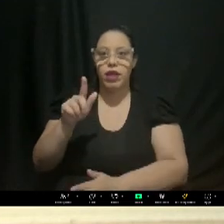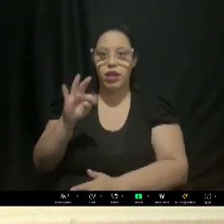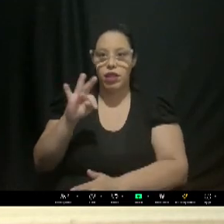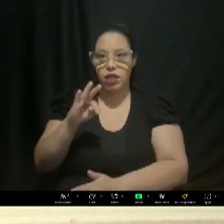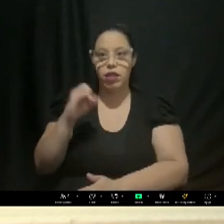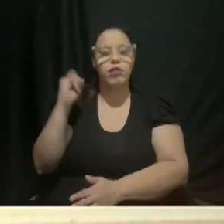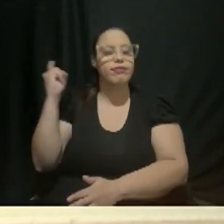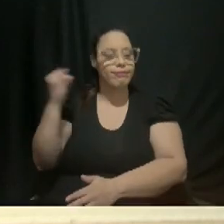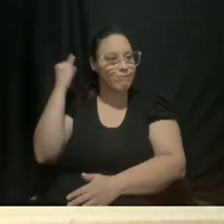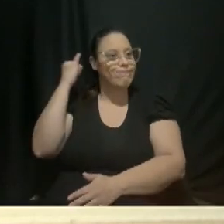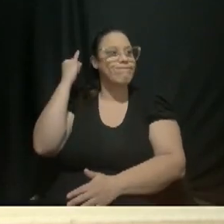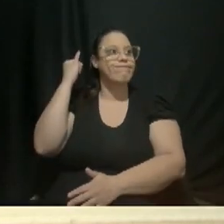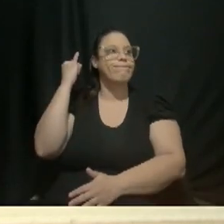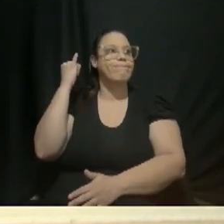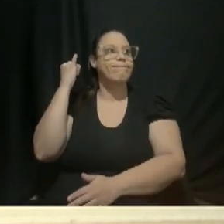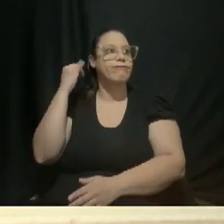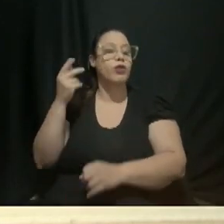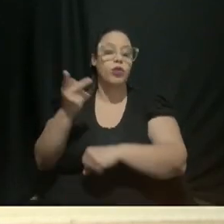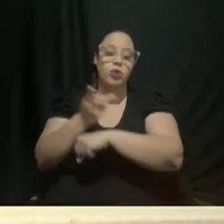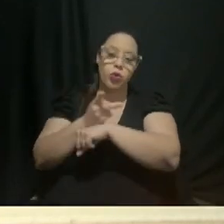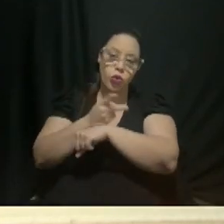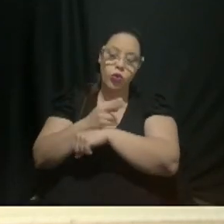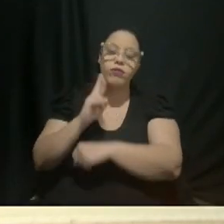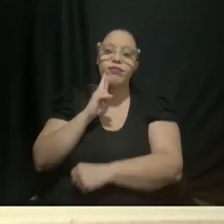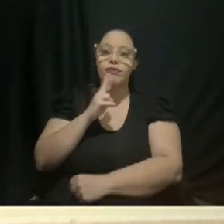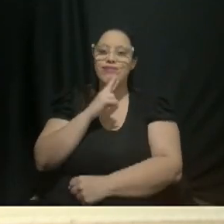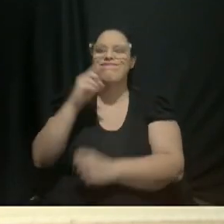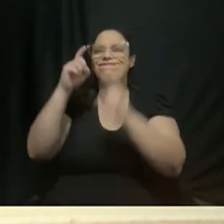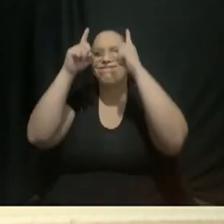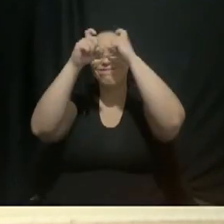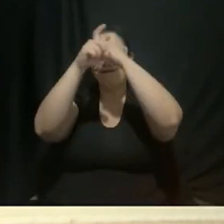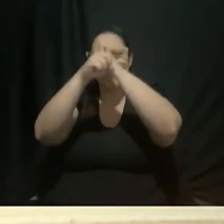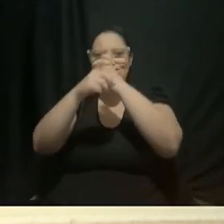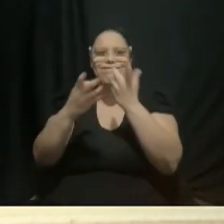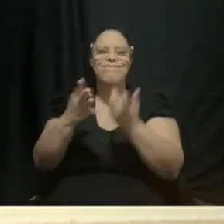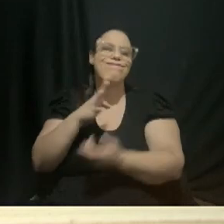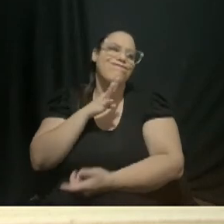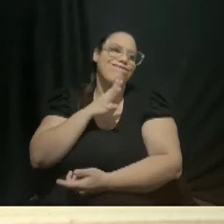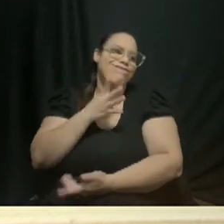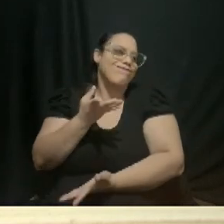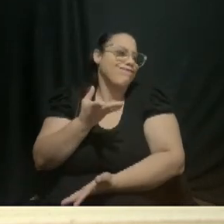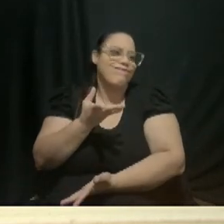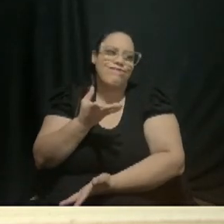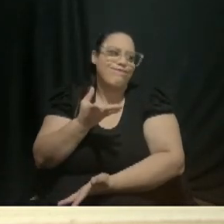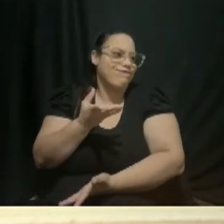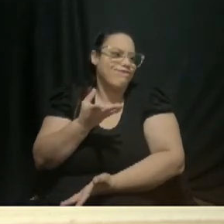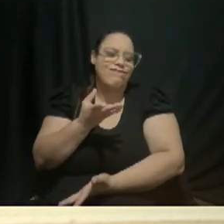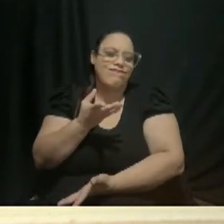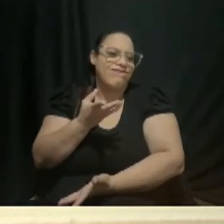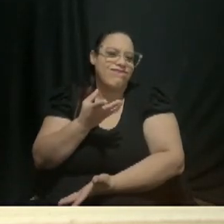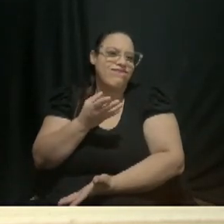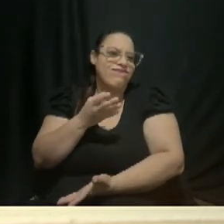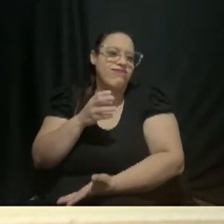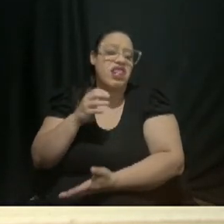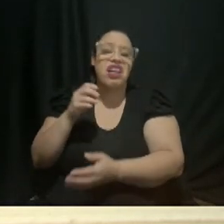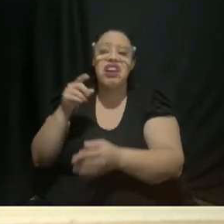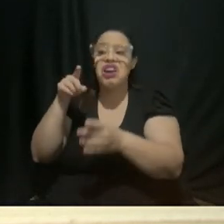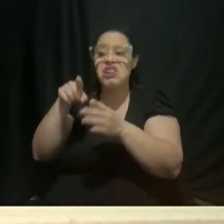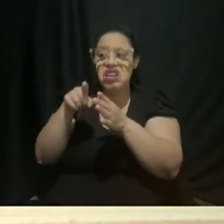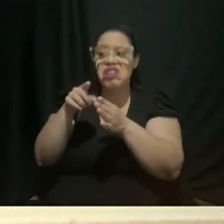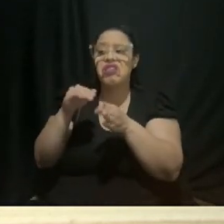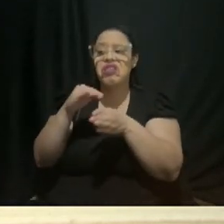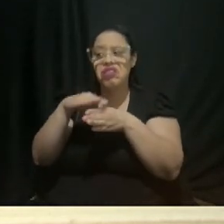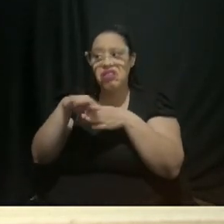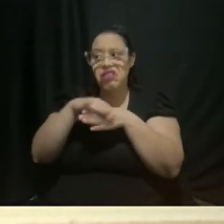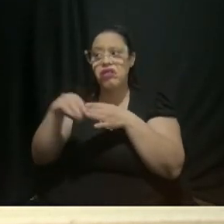no restaurante, né? É difícil, né? Porque ninguém te conhece, então o pessoal busca, assim, que alguém te indica, né? E eu não tinha isso, porque eu não conhecia